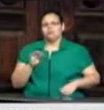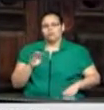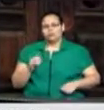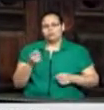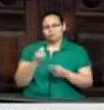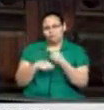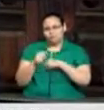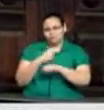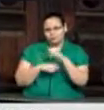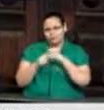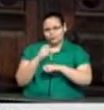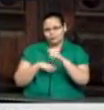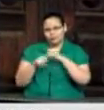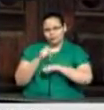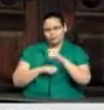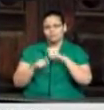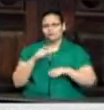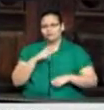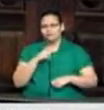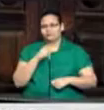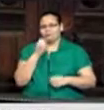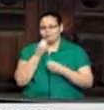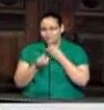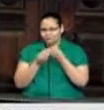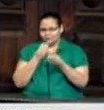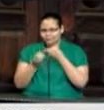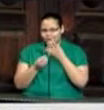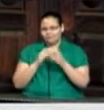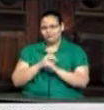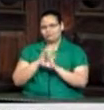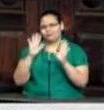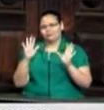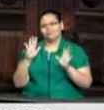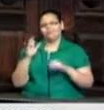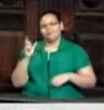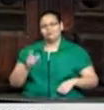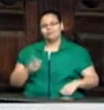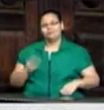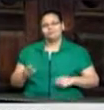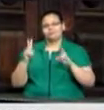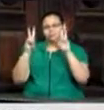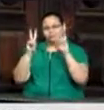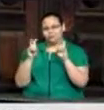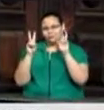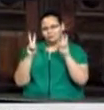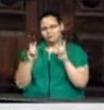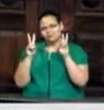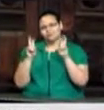técnico-administrativo. Tenho denúncias claras, presidente, de que sob esse tema,